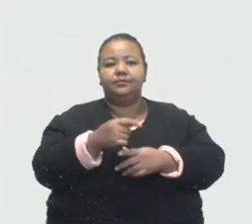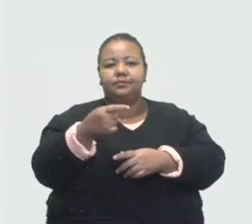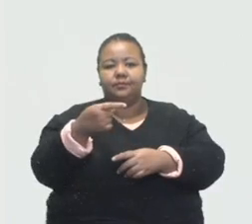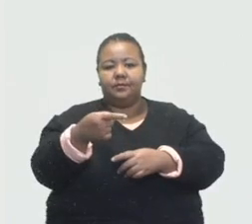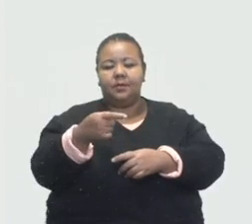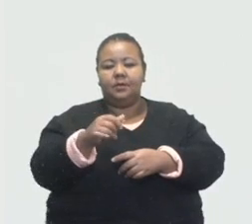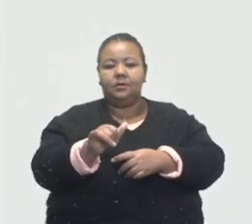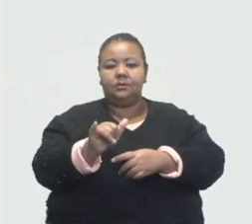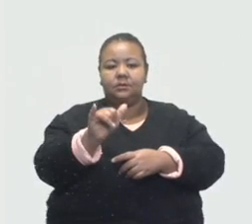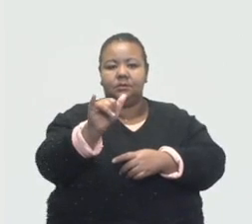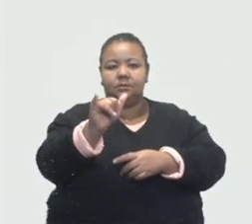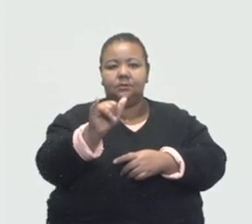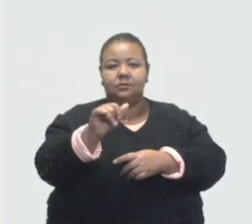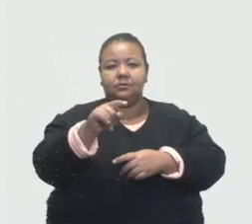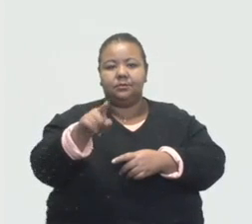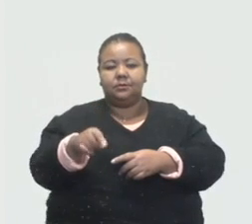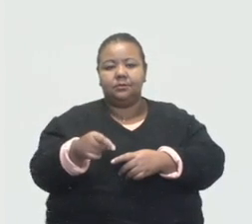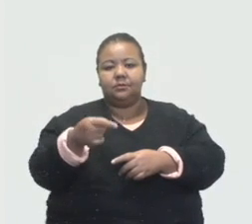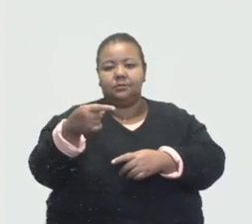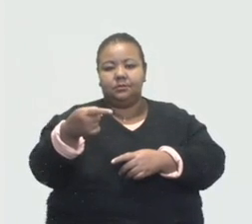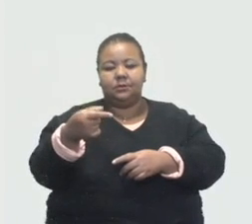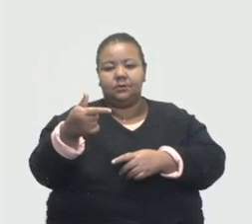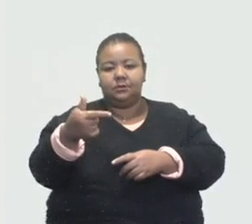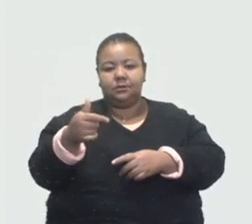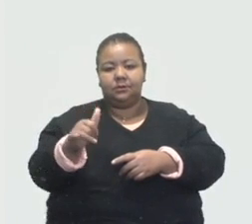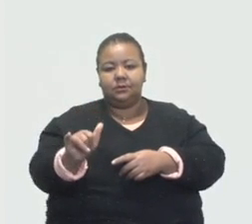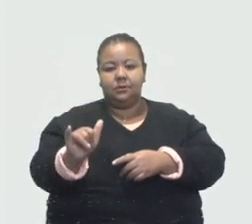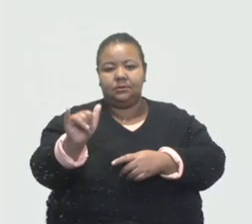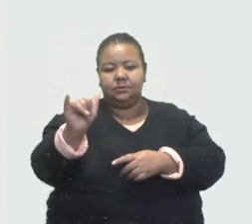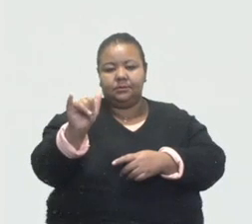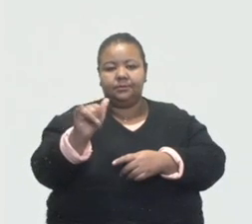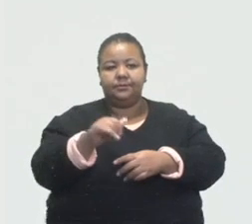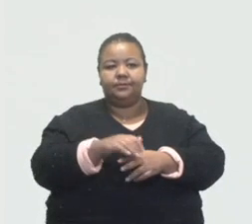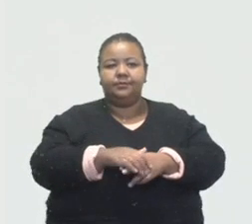menos y menos 2y.